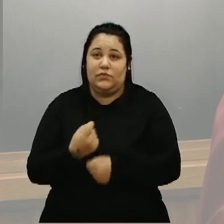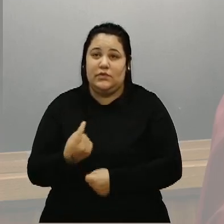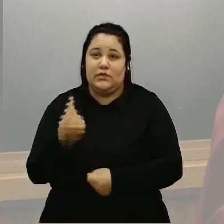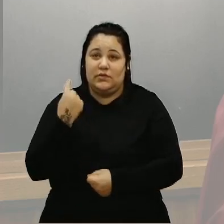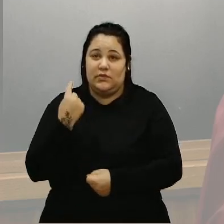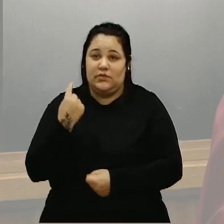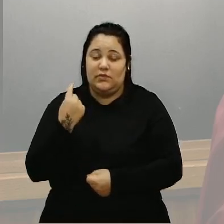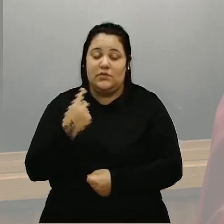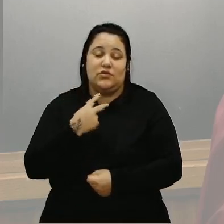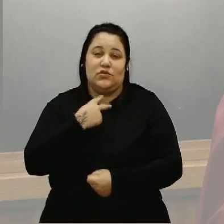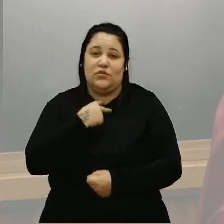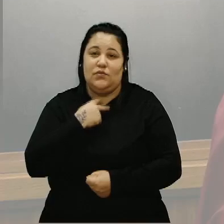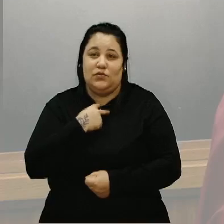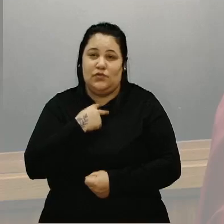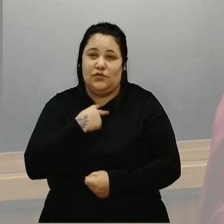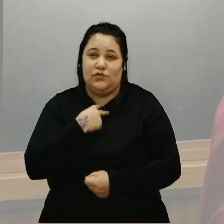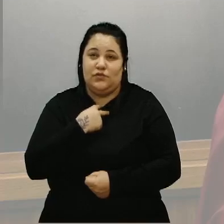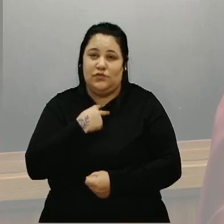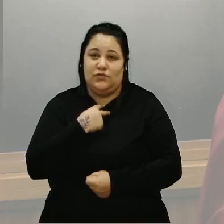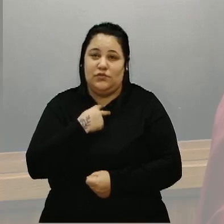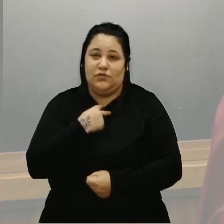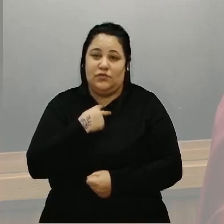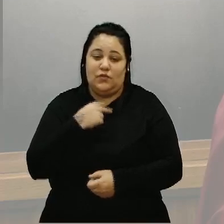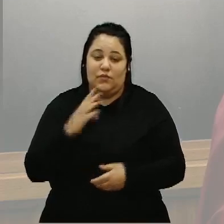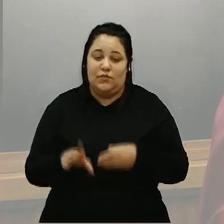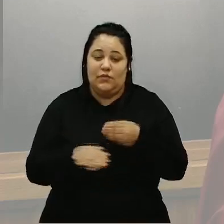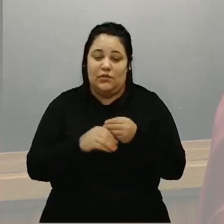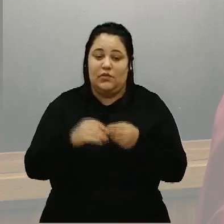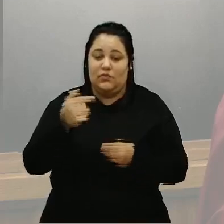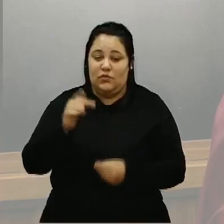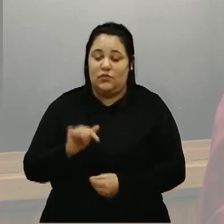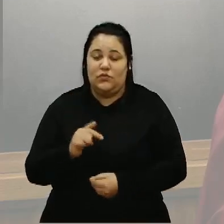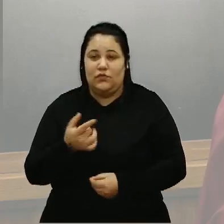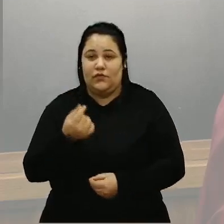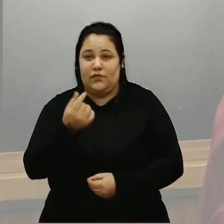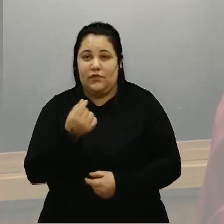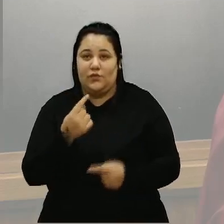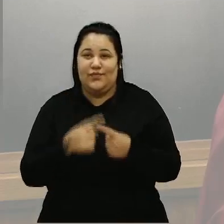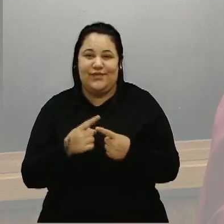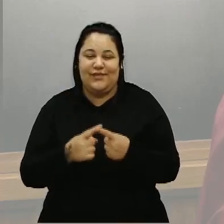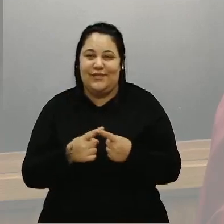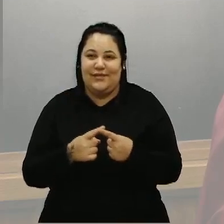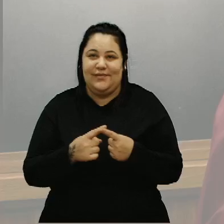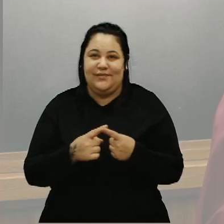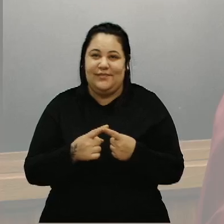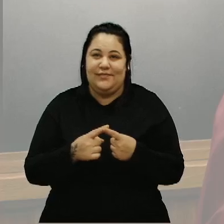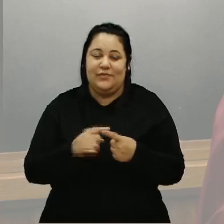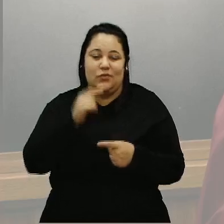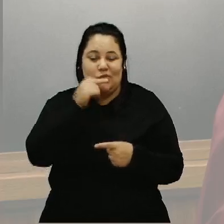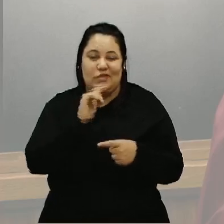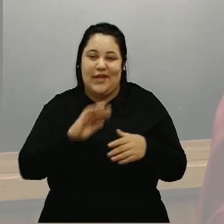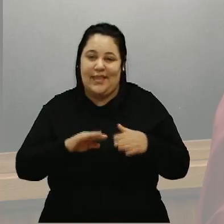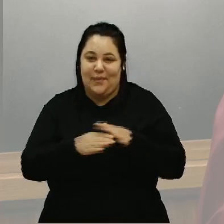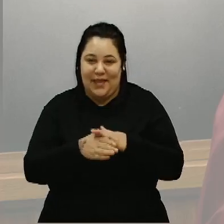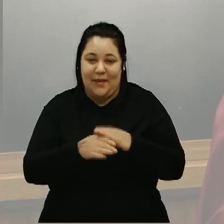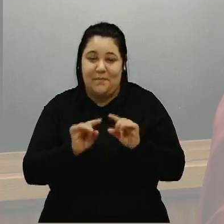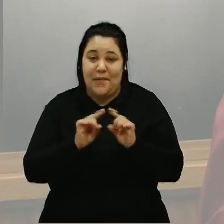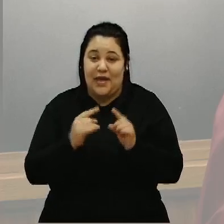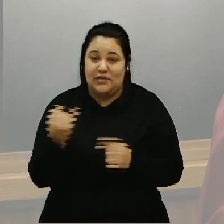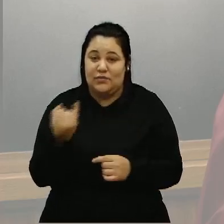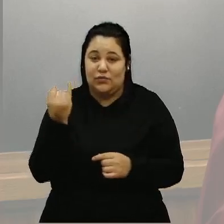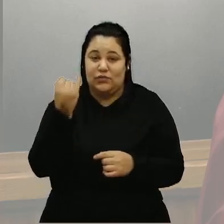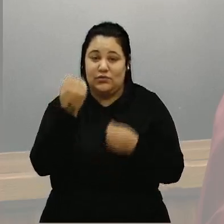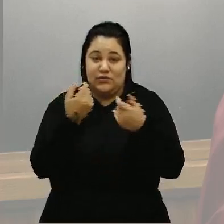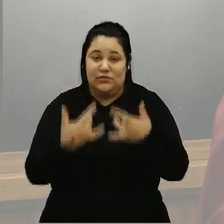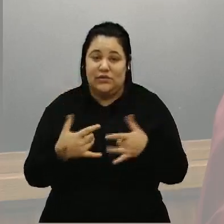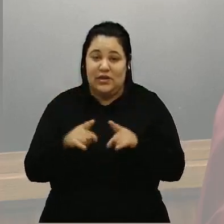nós não poderíamos botar um valor além, porque não seria possível adaptar. Mas é importante dizer que